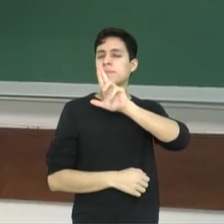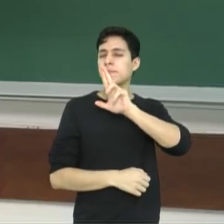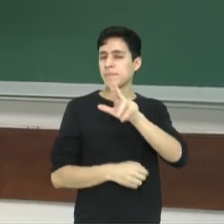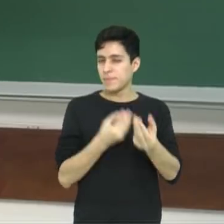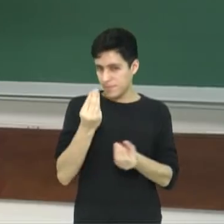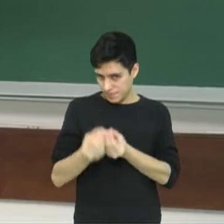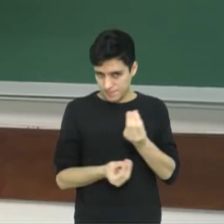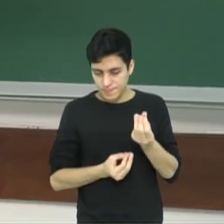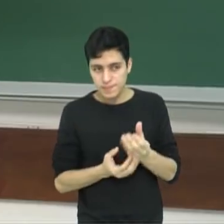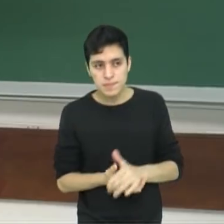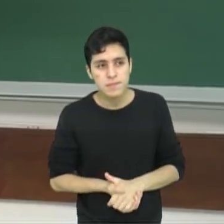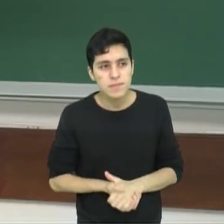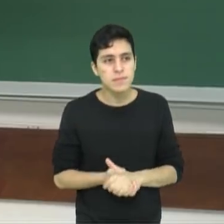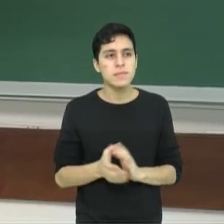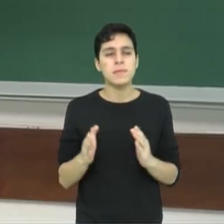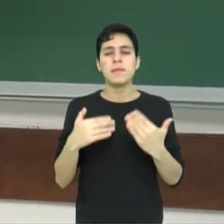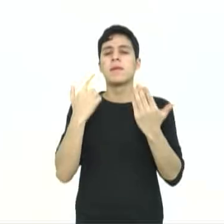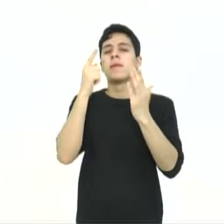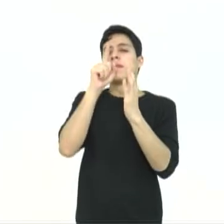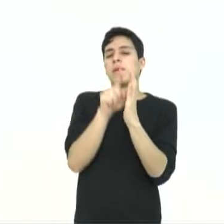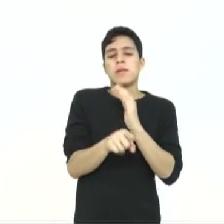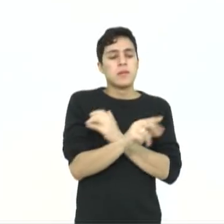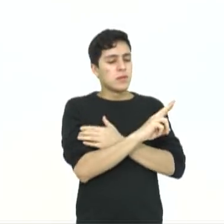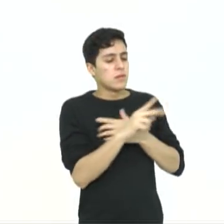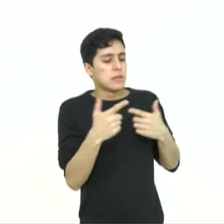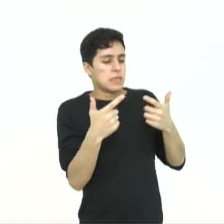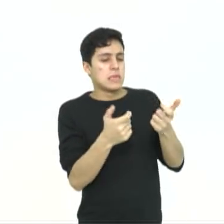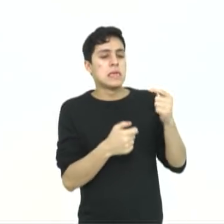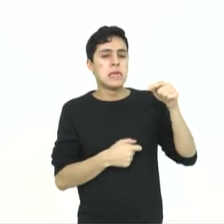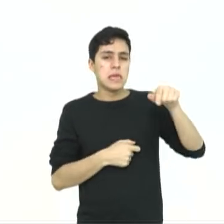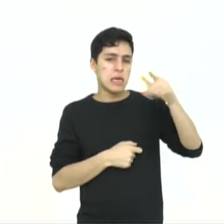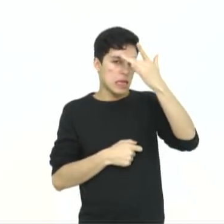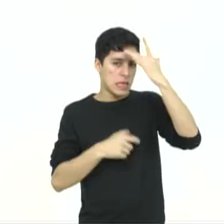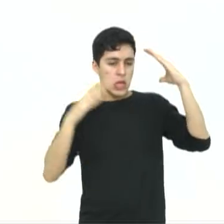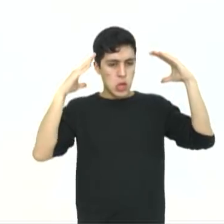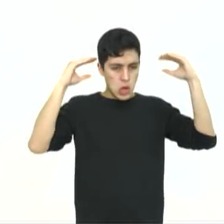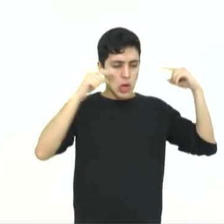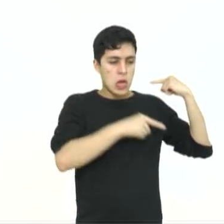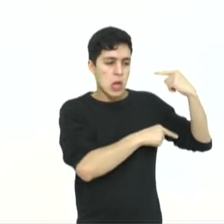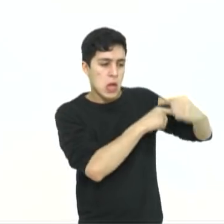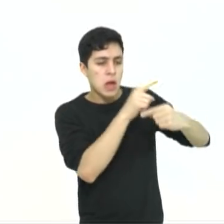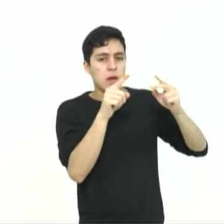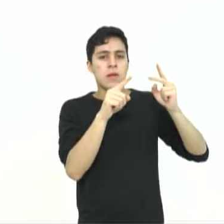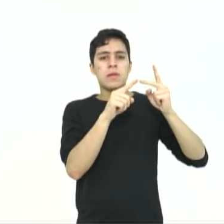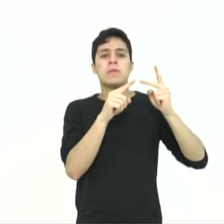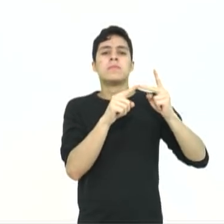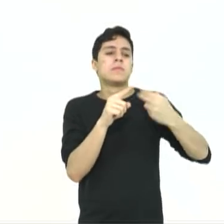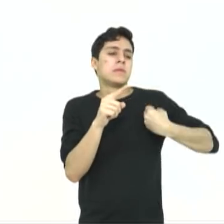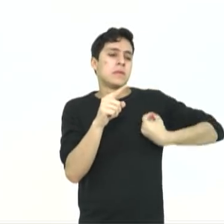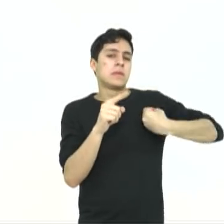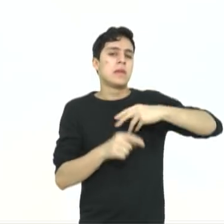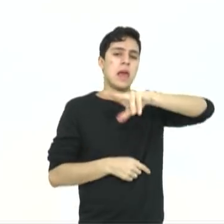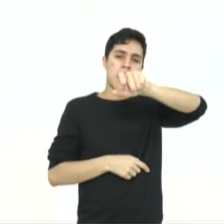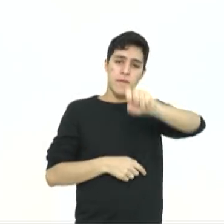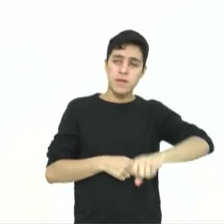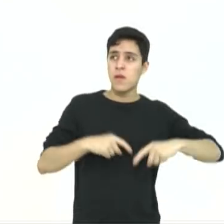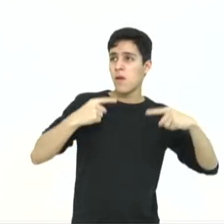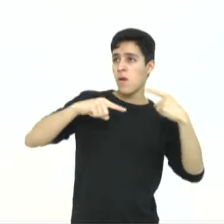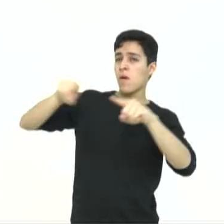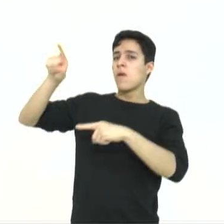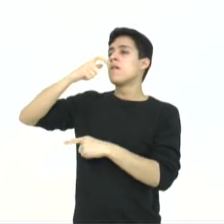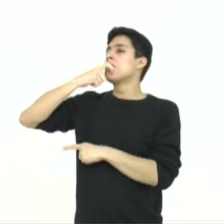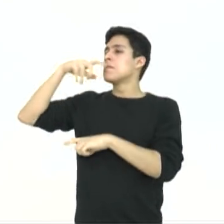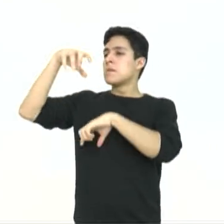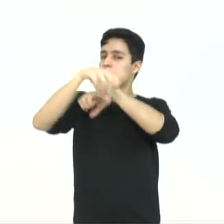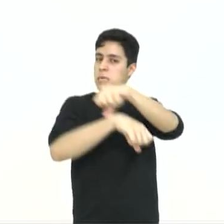aula. Qual que é a pergunta, professor? Nome da guerra entre colonos de origem holandesa que moravam na região da África do Sul, contra a colonização